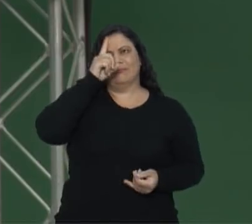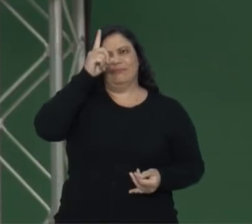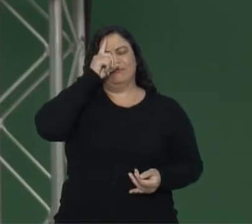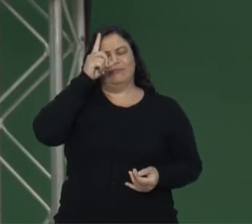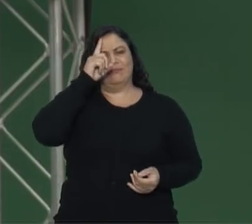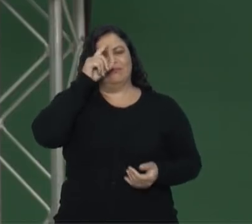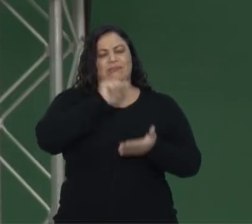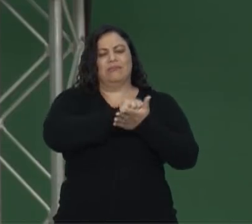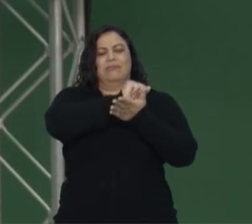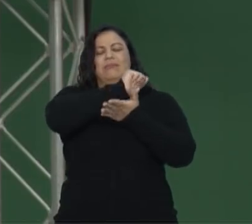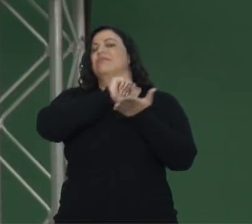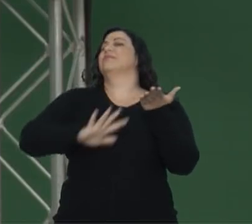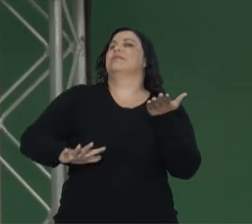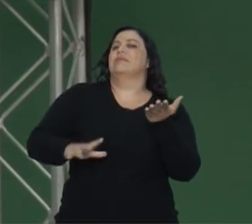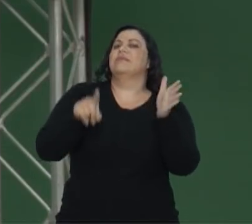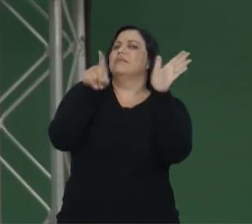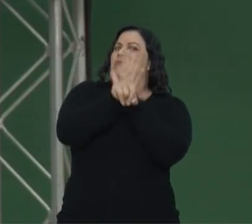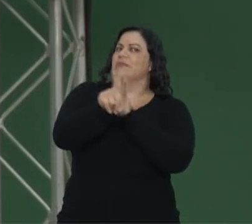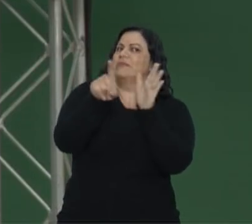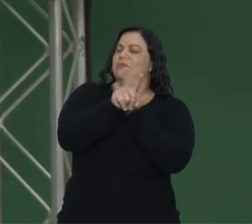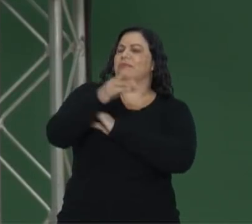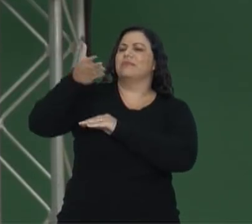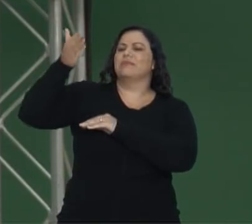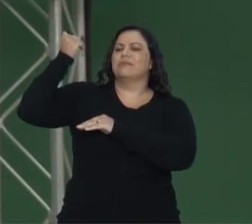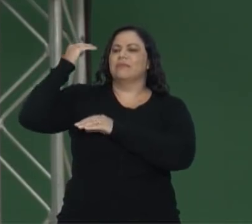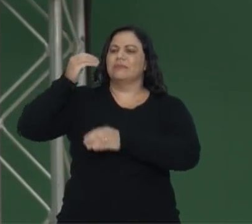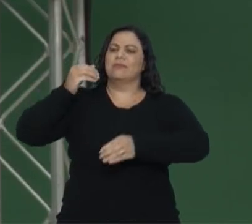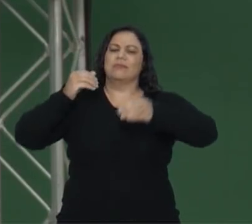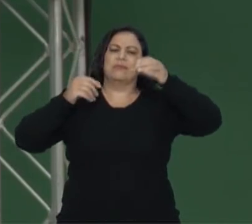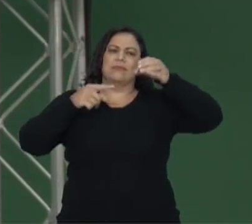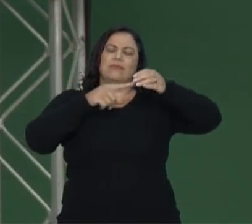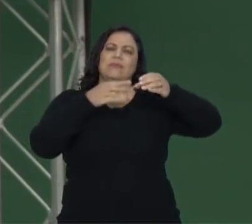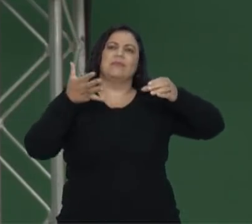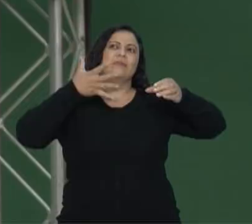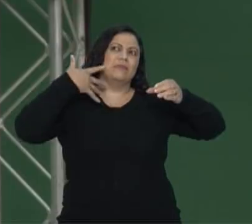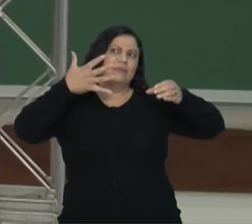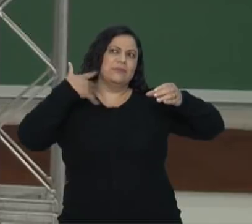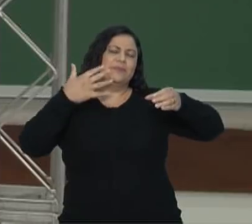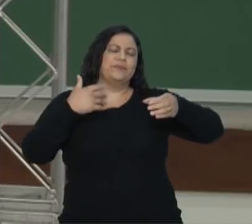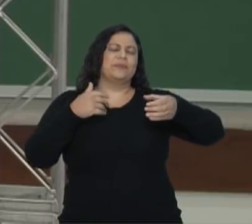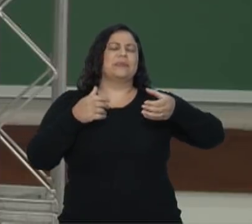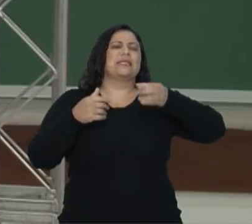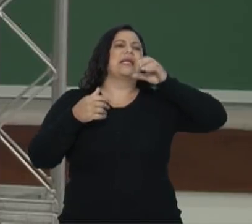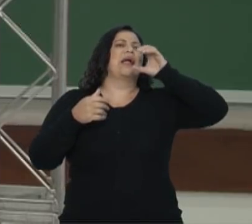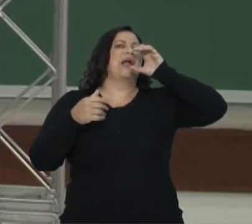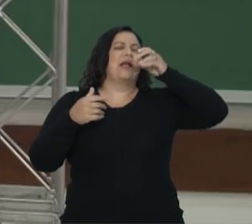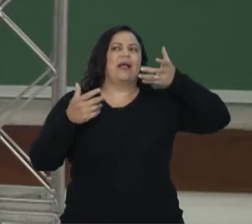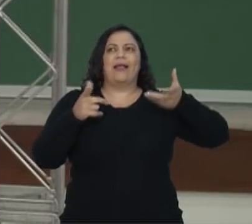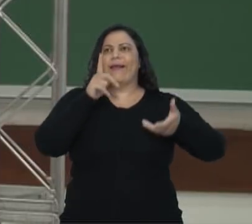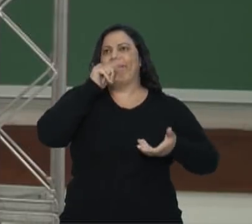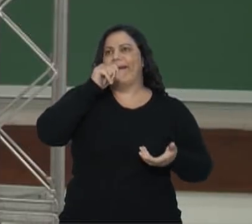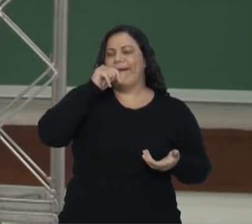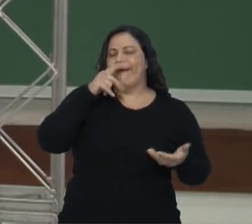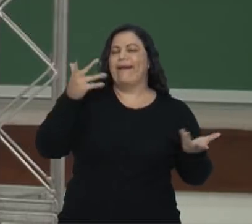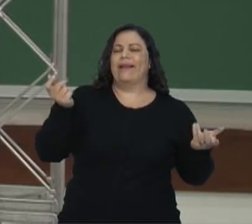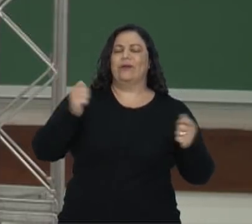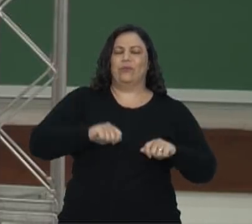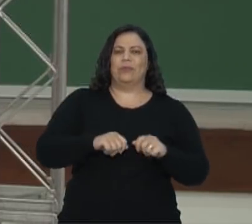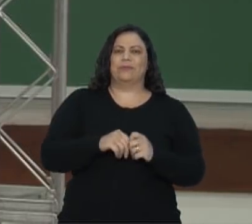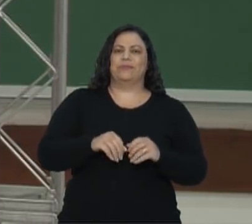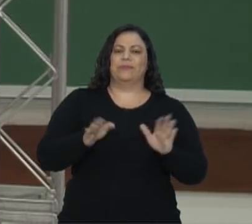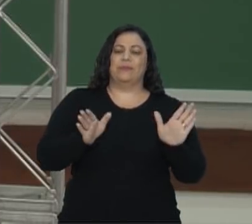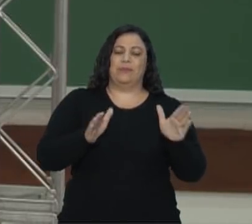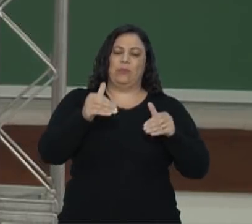exercício no quiz anterior, uma garrafinha plástica, está calor, eu tomo a água, potes que a gente tem em casa, pote de sorvete que todo